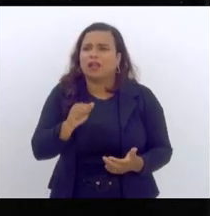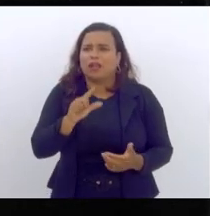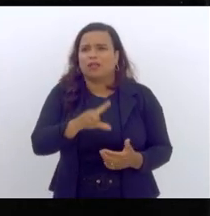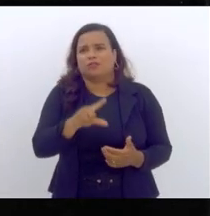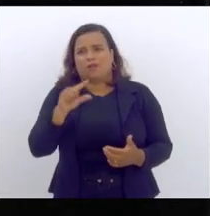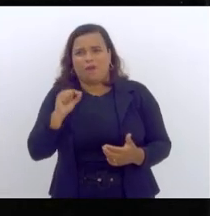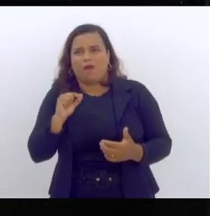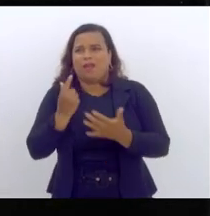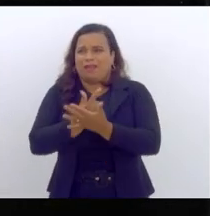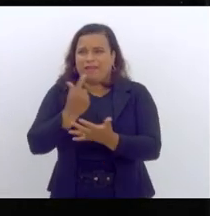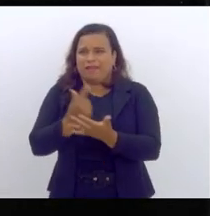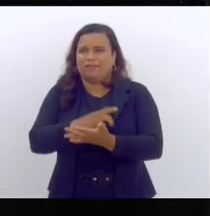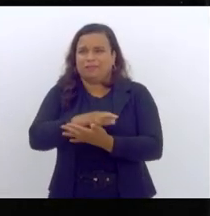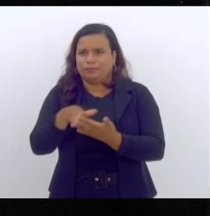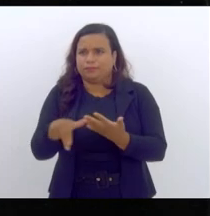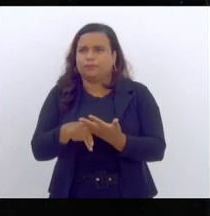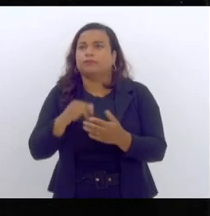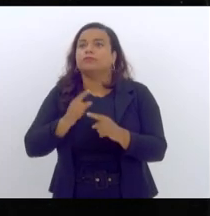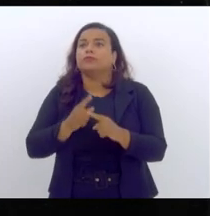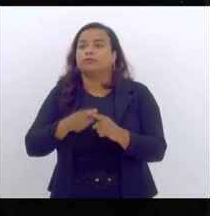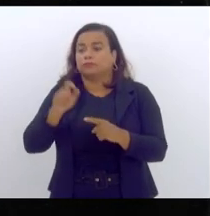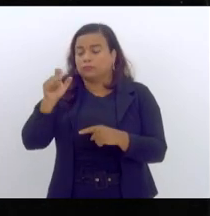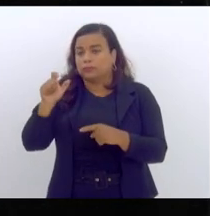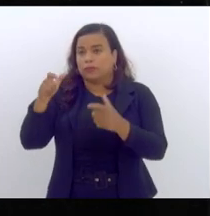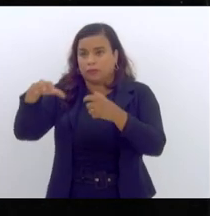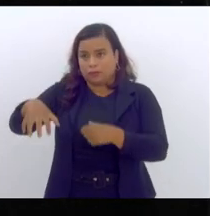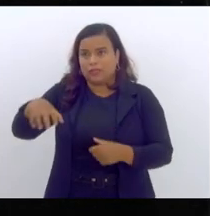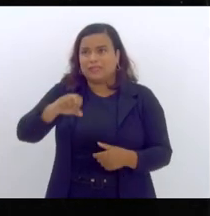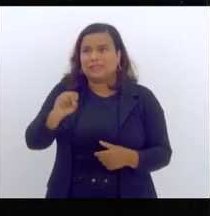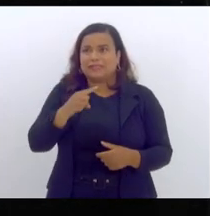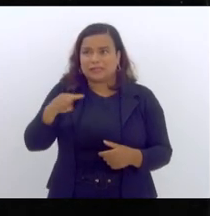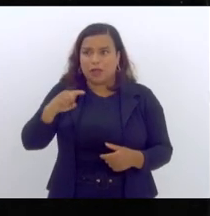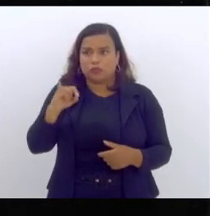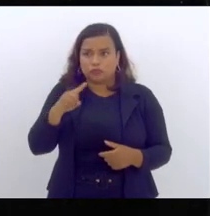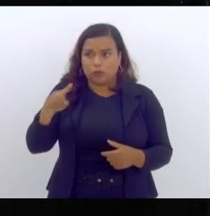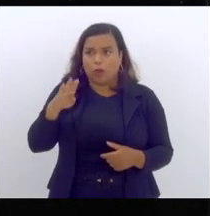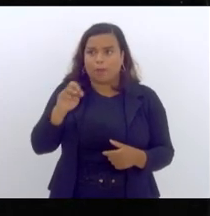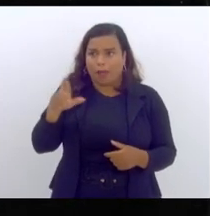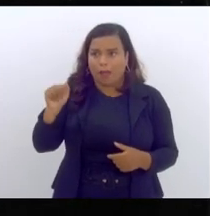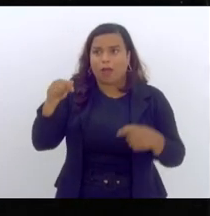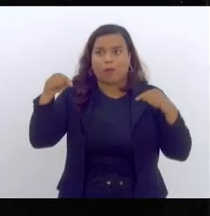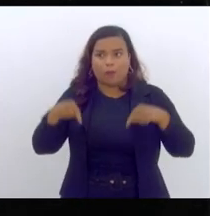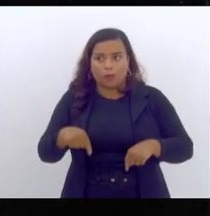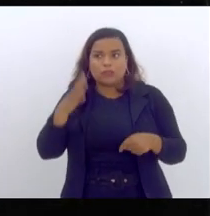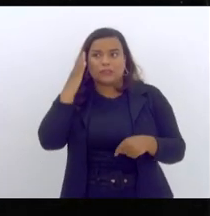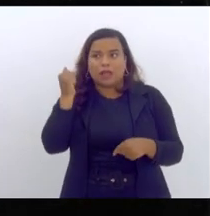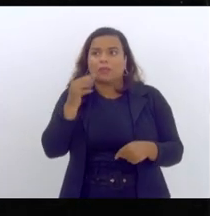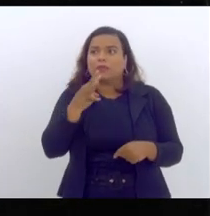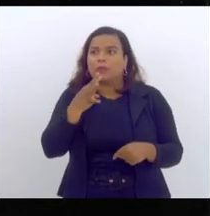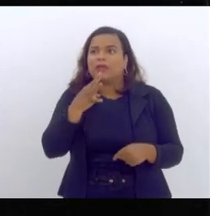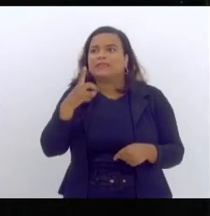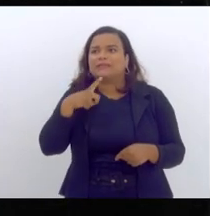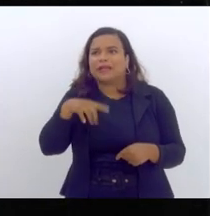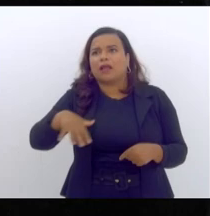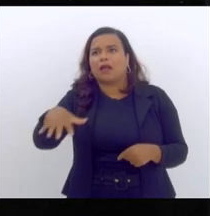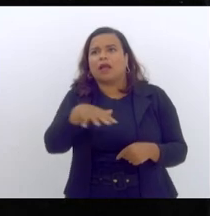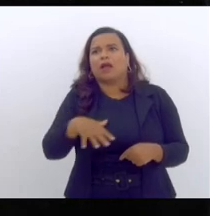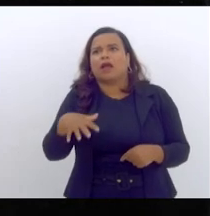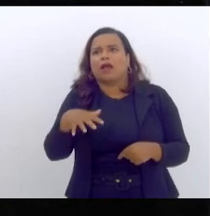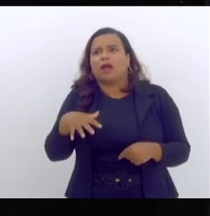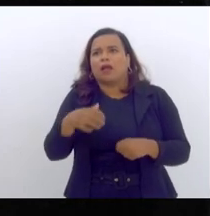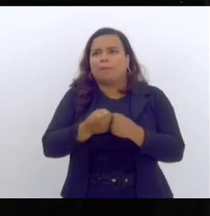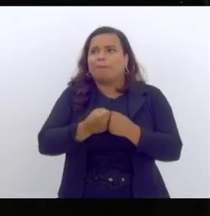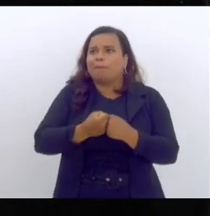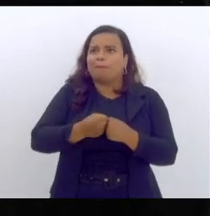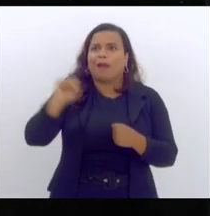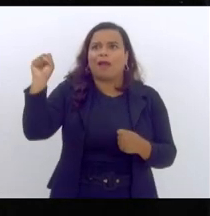desses livros porque quem conheceu São João da Barra que hoje tem e seu solo e seu território o maior complexo